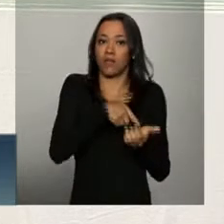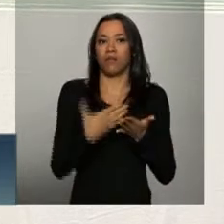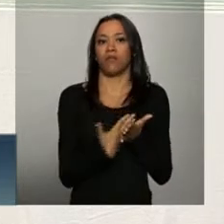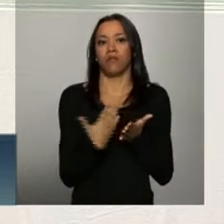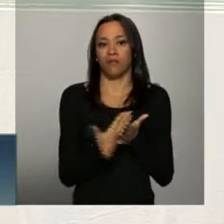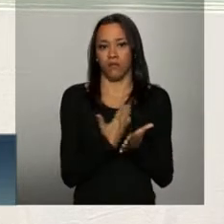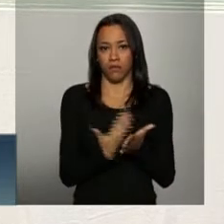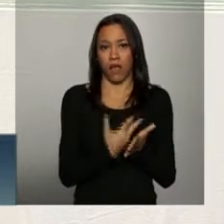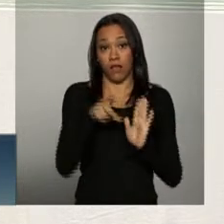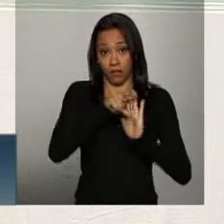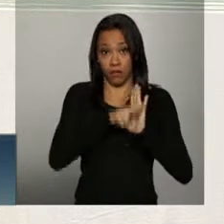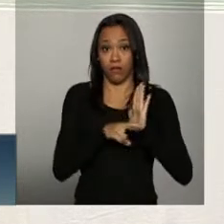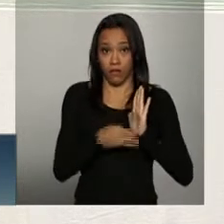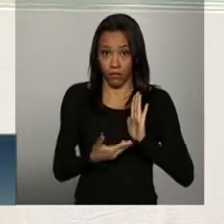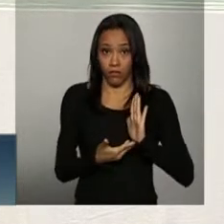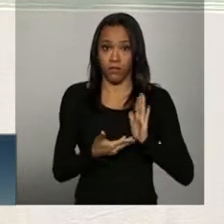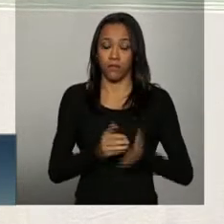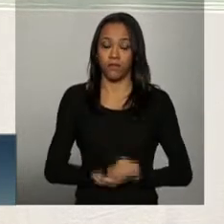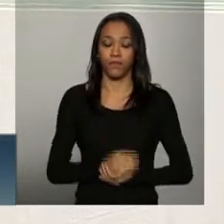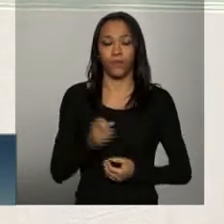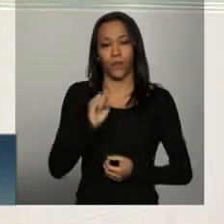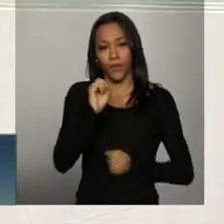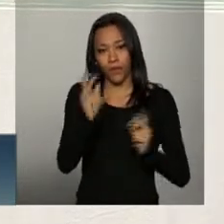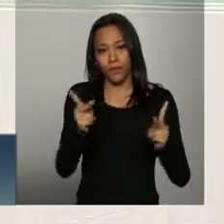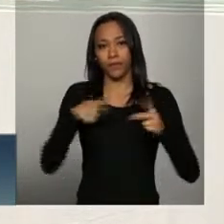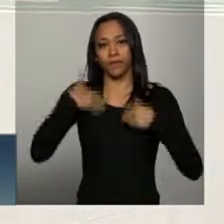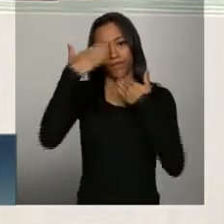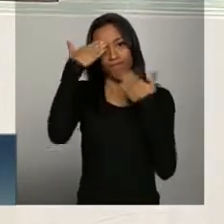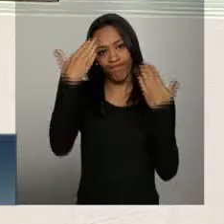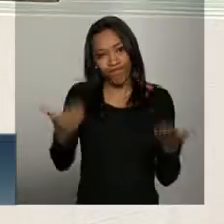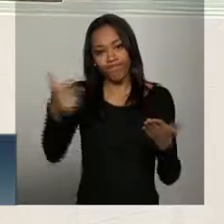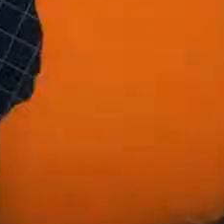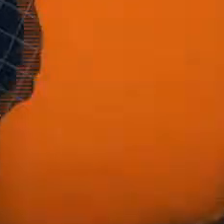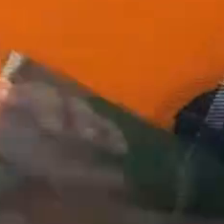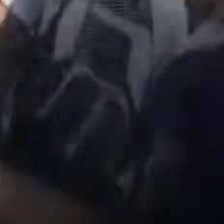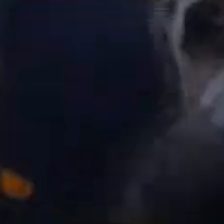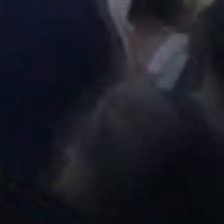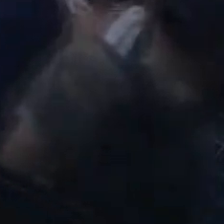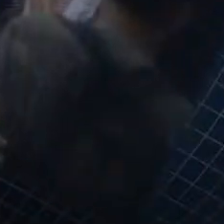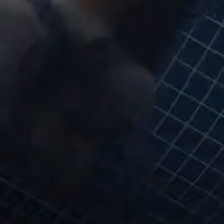livro. Ok. Muito obrigada pela presença mais uma vez.